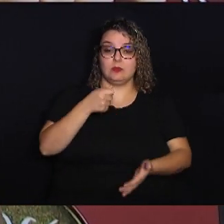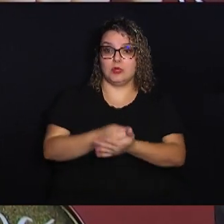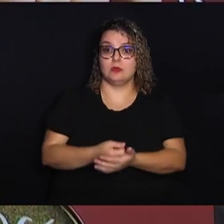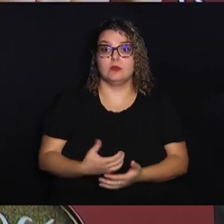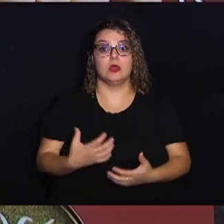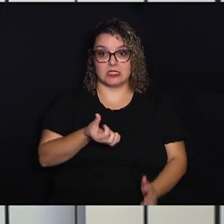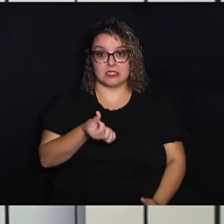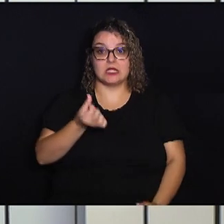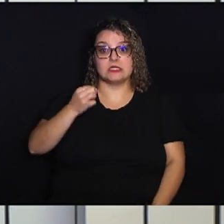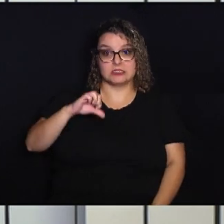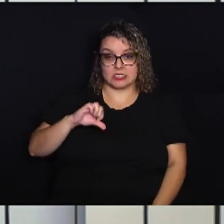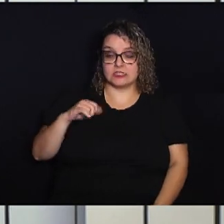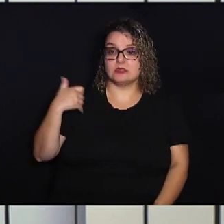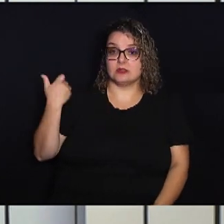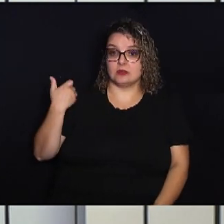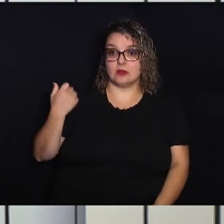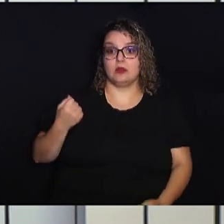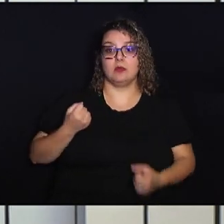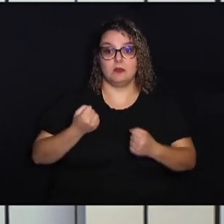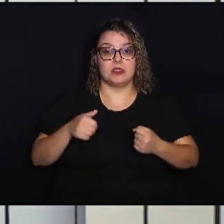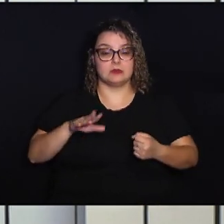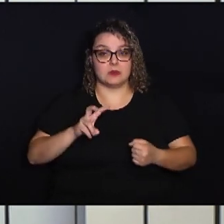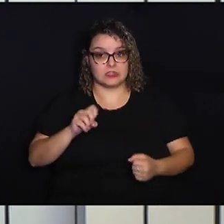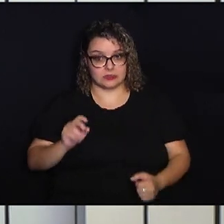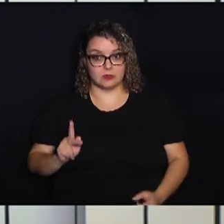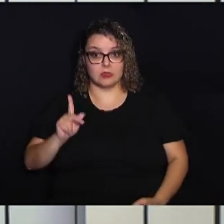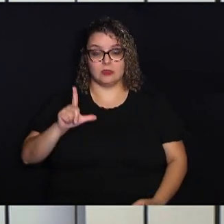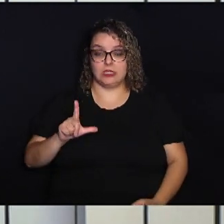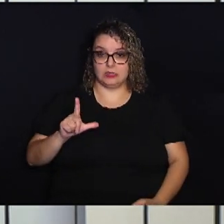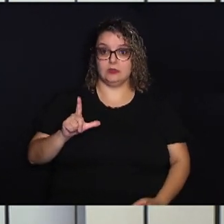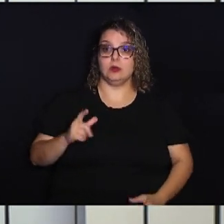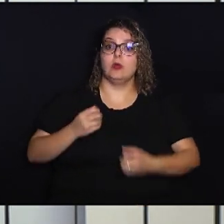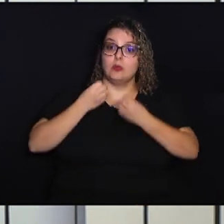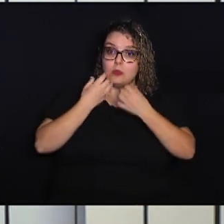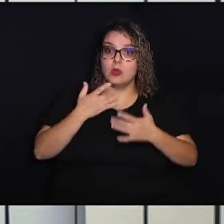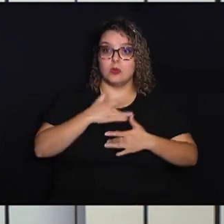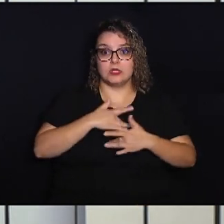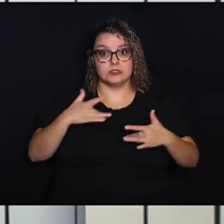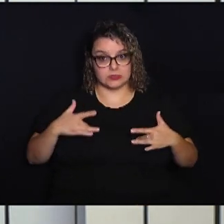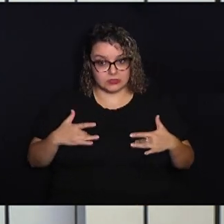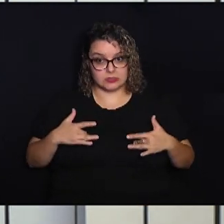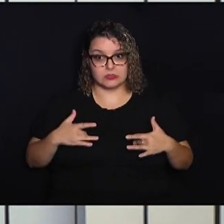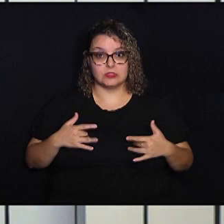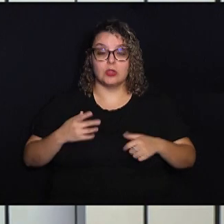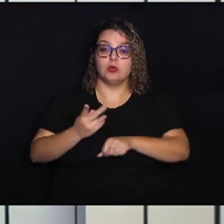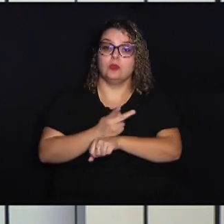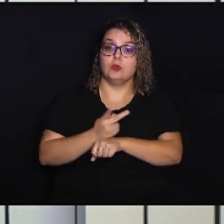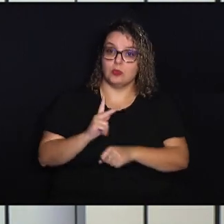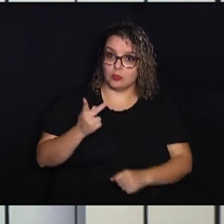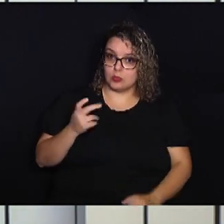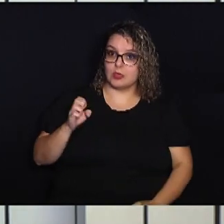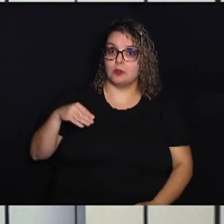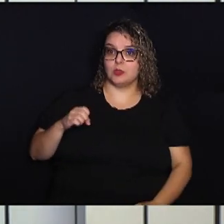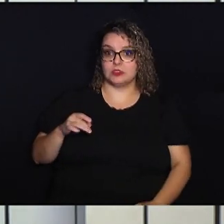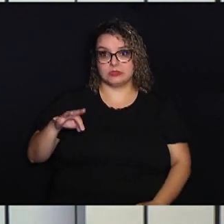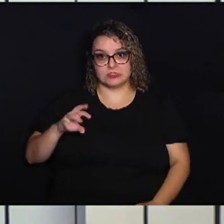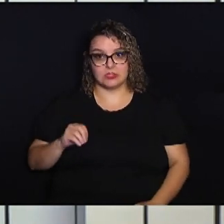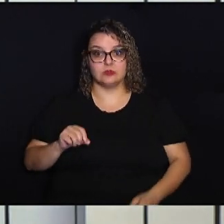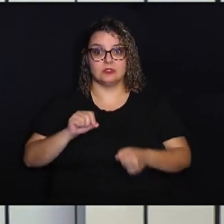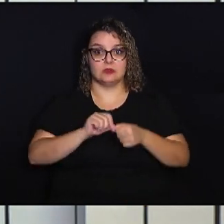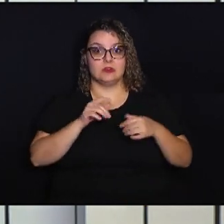unidade fixa do Hemocentro, de segunda a sábado, das 7h30 às 15 horas. Mas tem